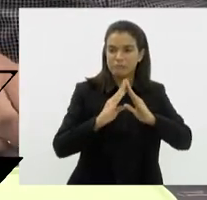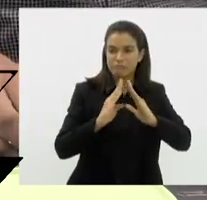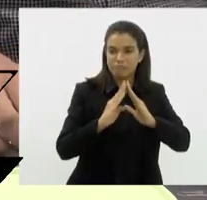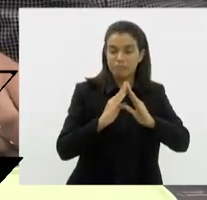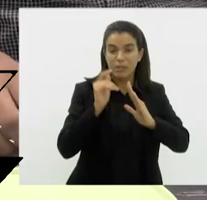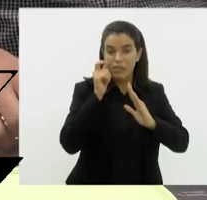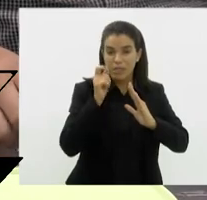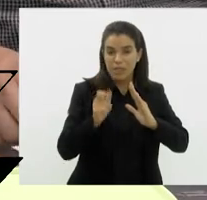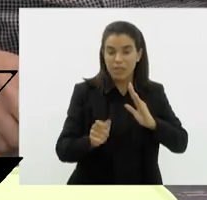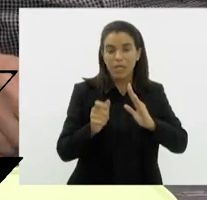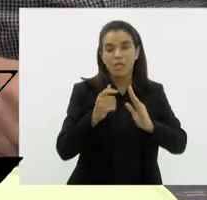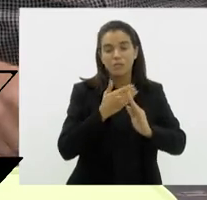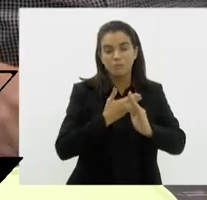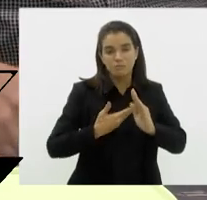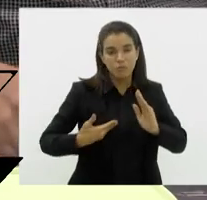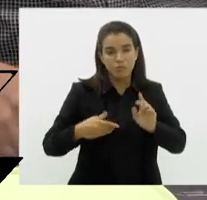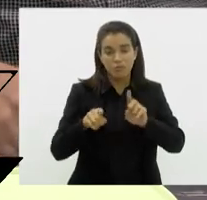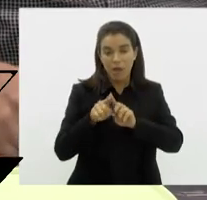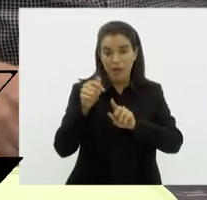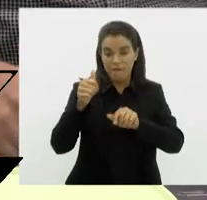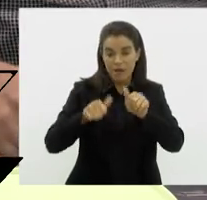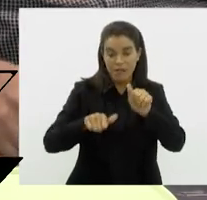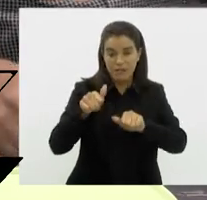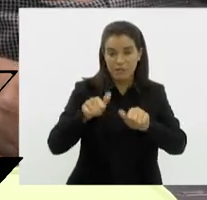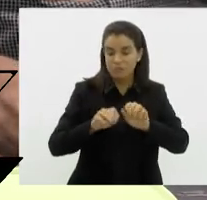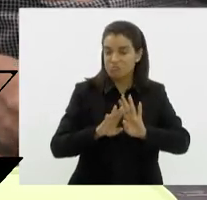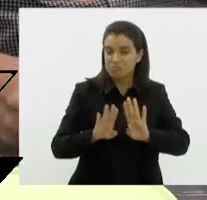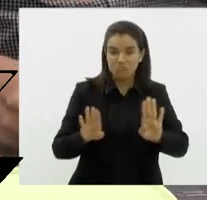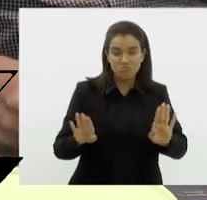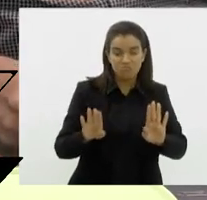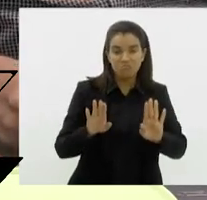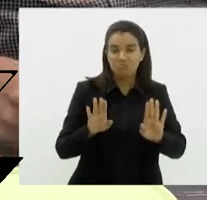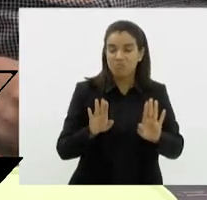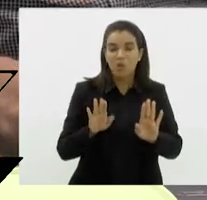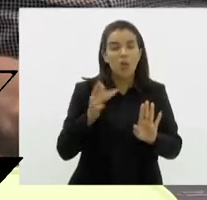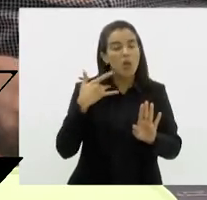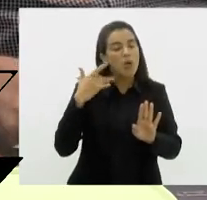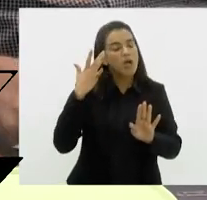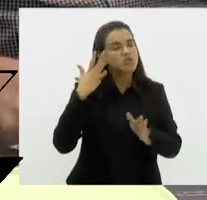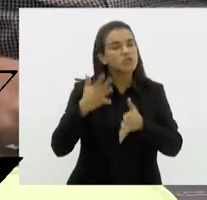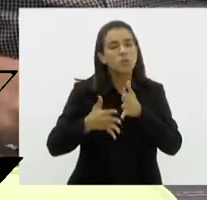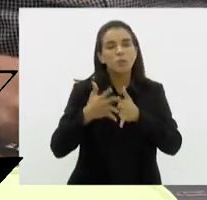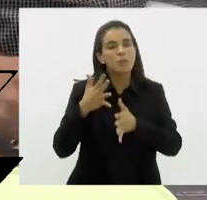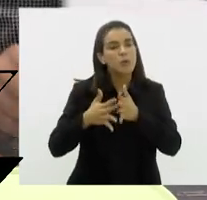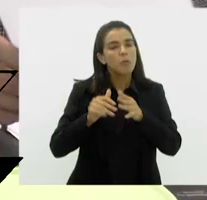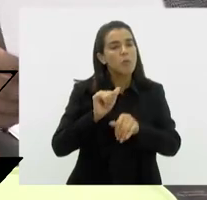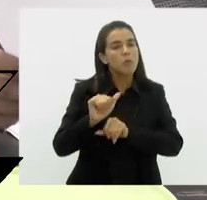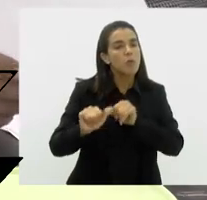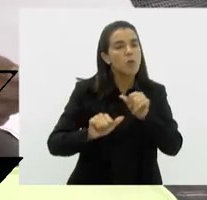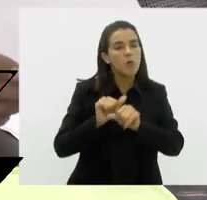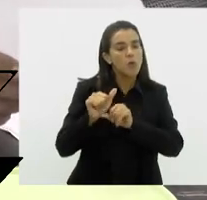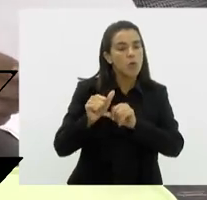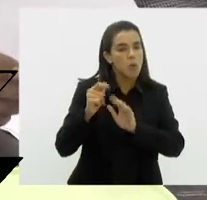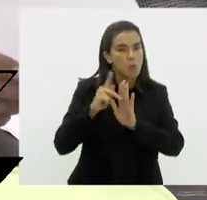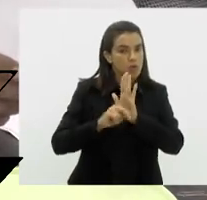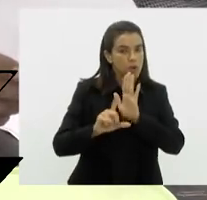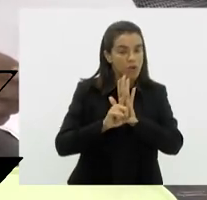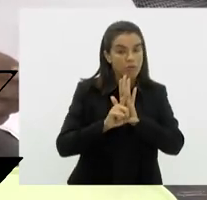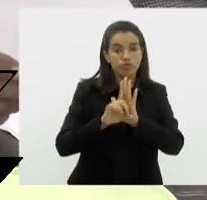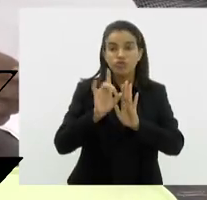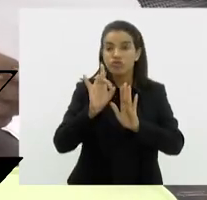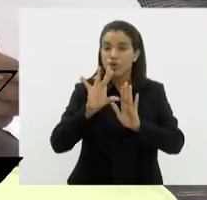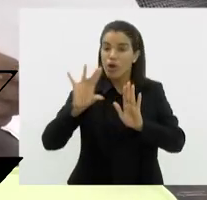interesse público e precedida de avaliação. Perfeito. Não vejo que isso prejudique não o projeto. Altera, não altera. A gente apenas